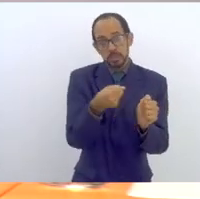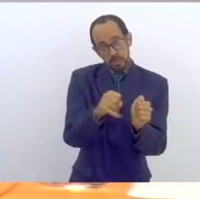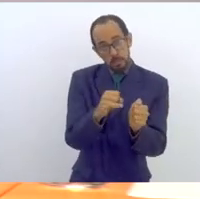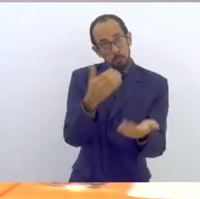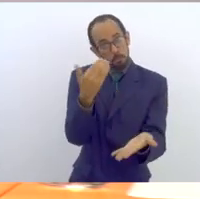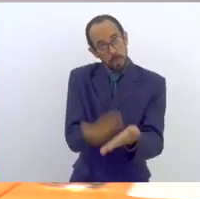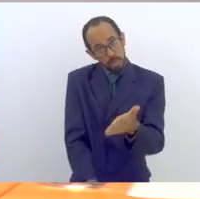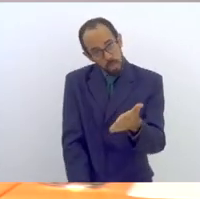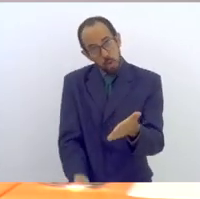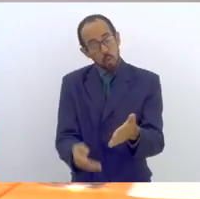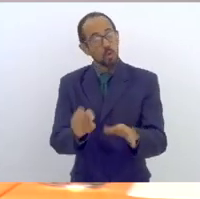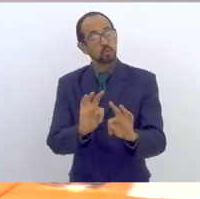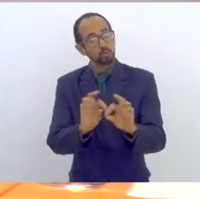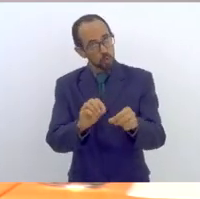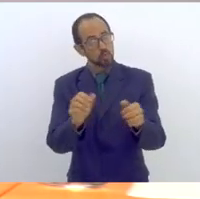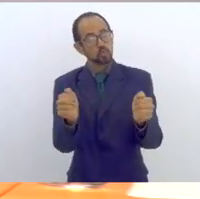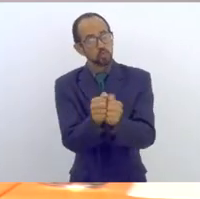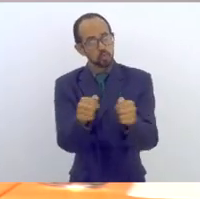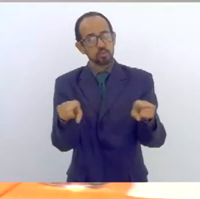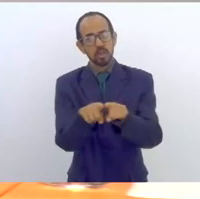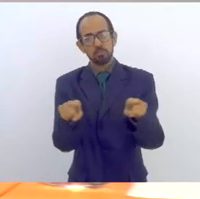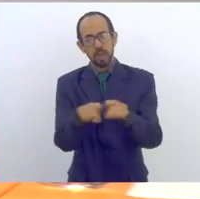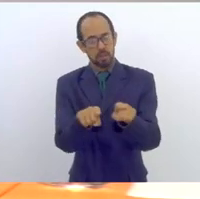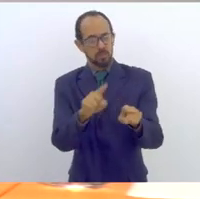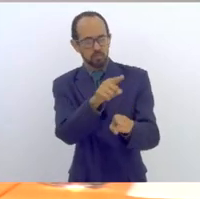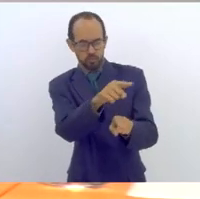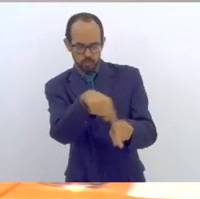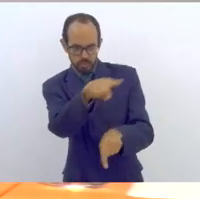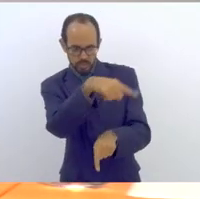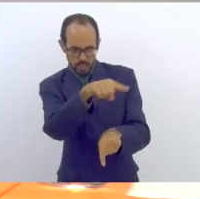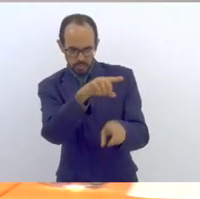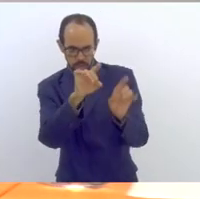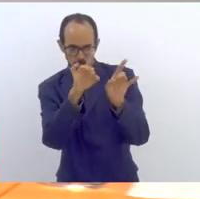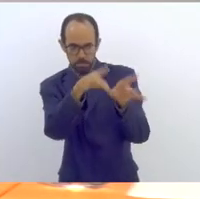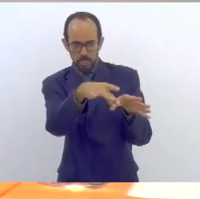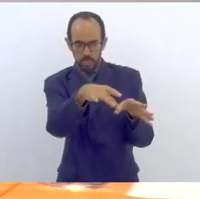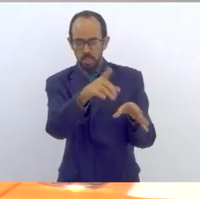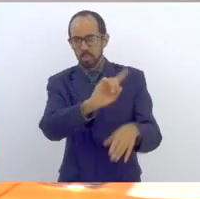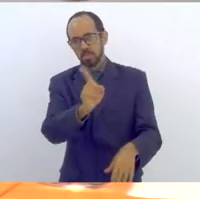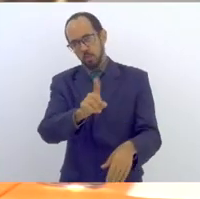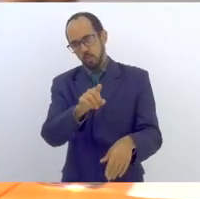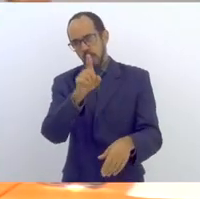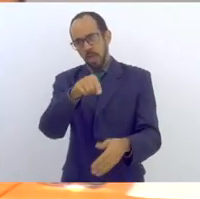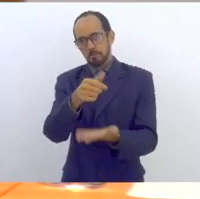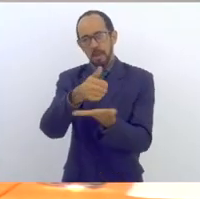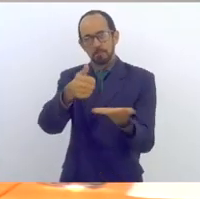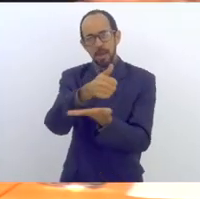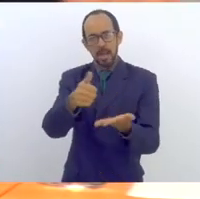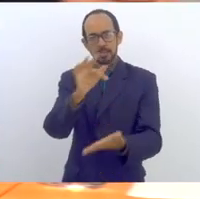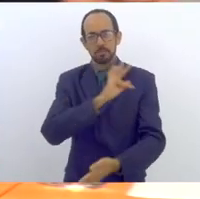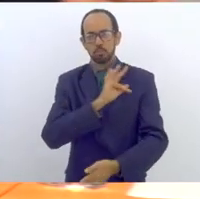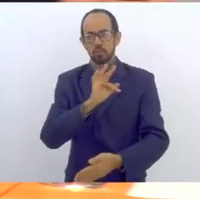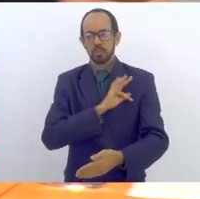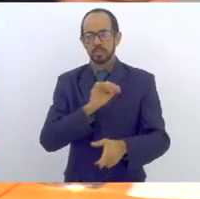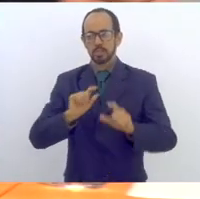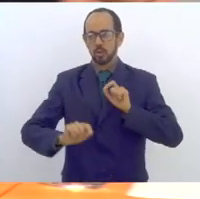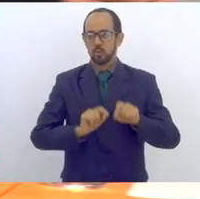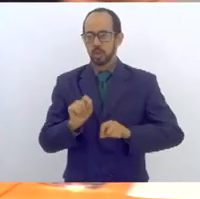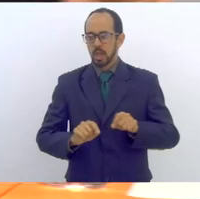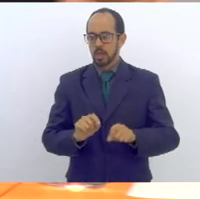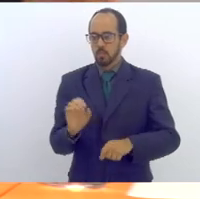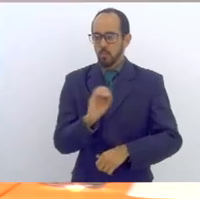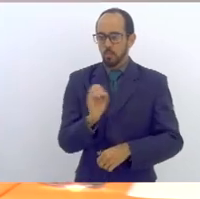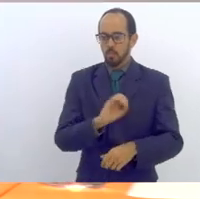abandonados né é um princípio básico das forças policiais que ninguém fica para trás não é isso